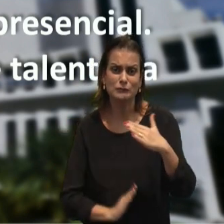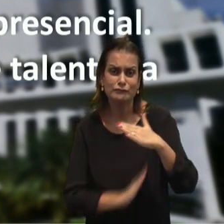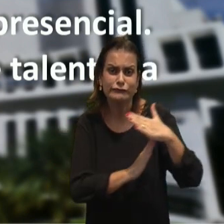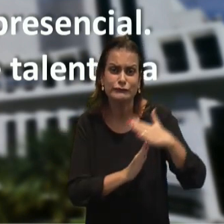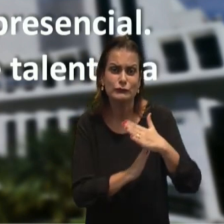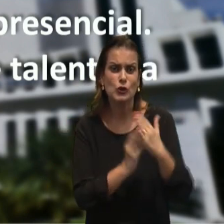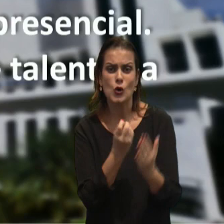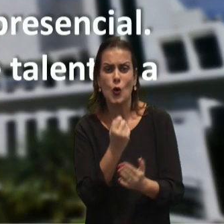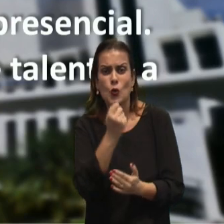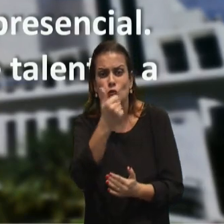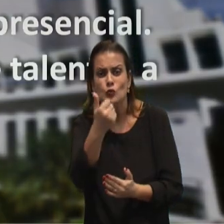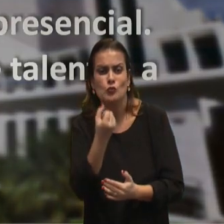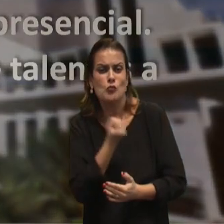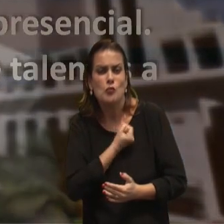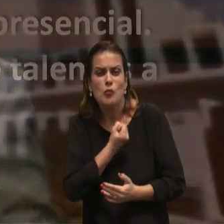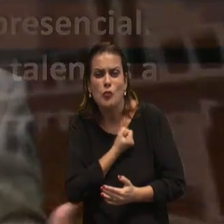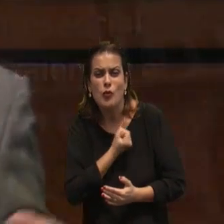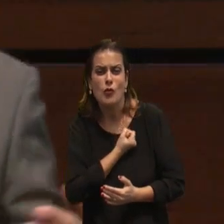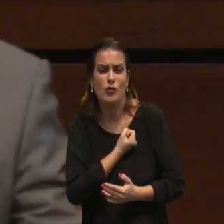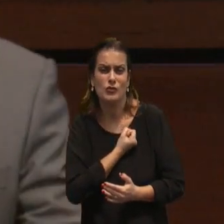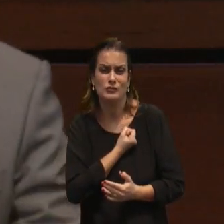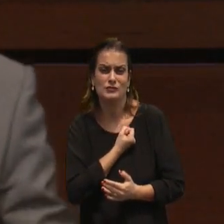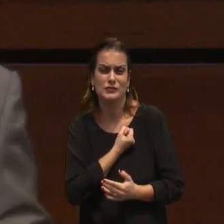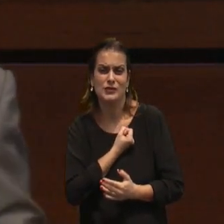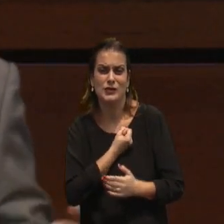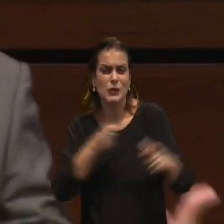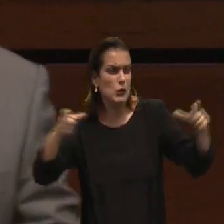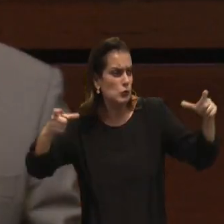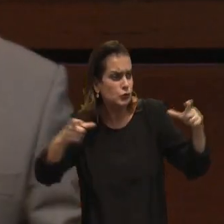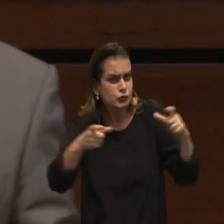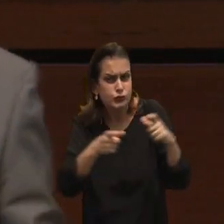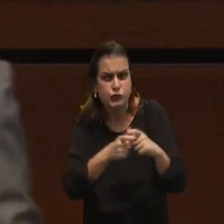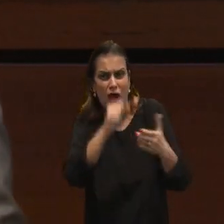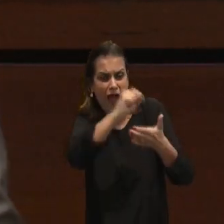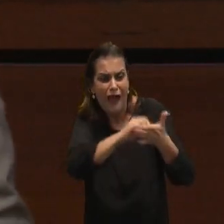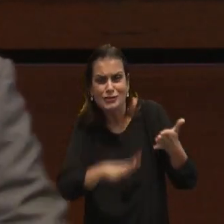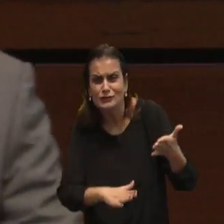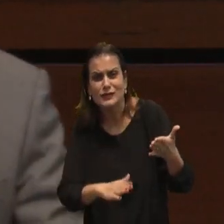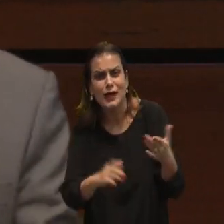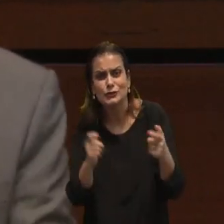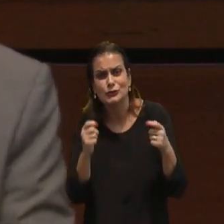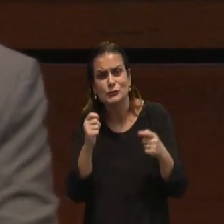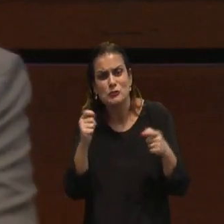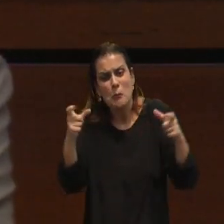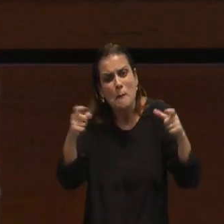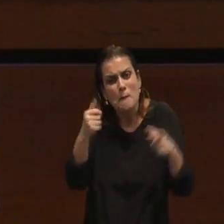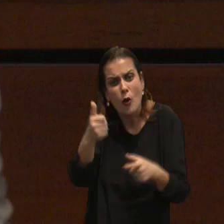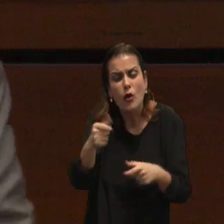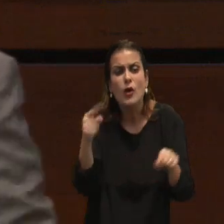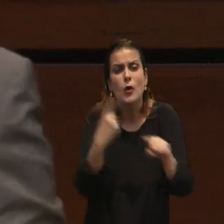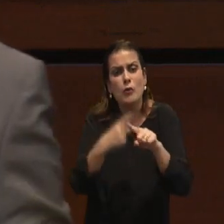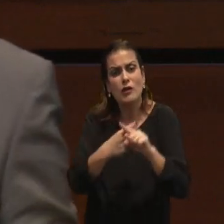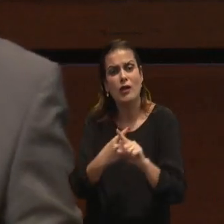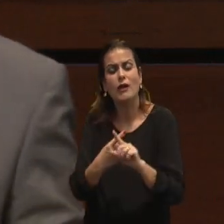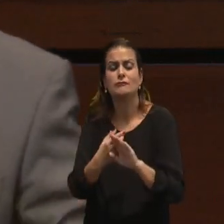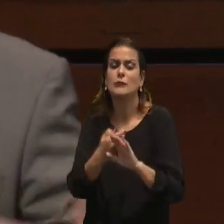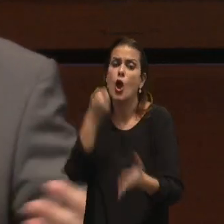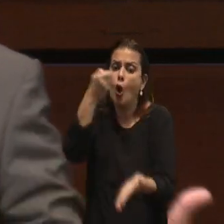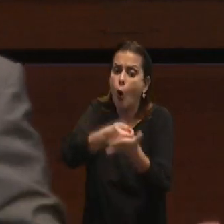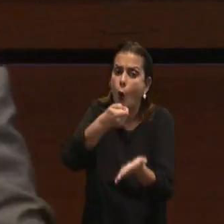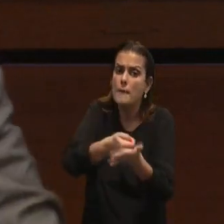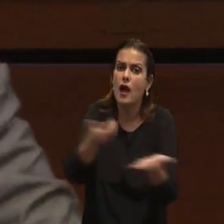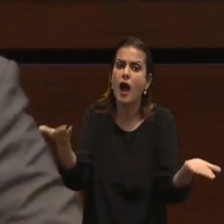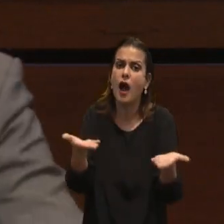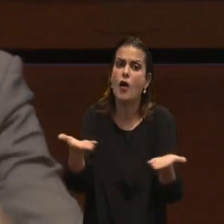pessoas aqui neste local, reduzindo as nossas atividades, porque o distanciamento nos impõe estas restrições. É